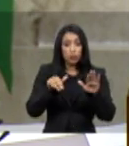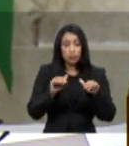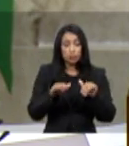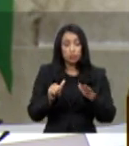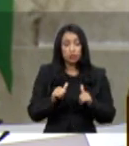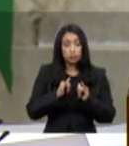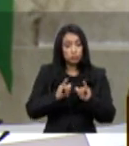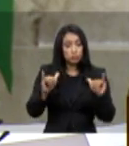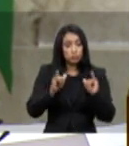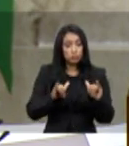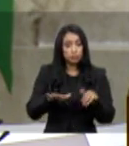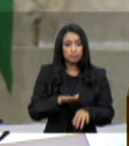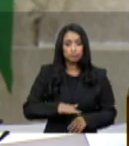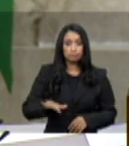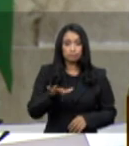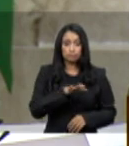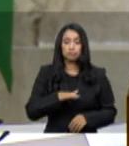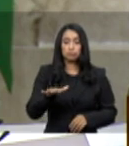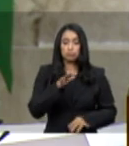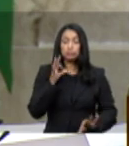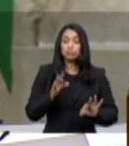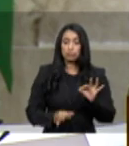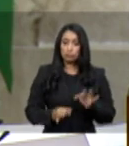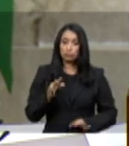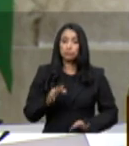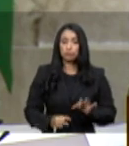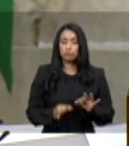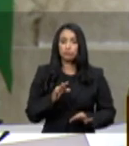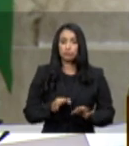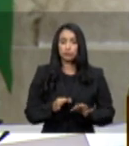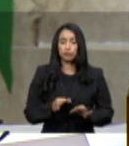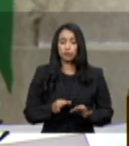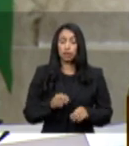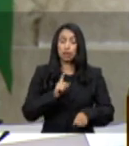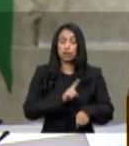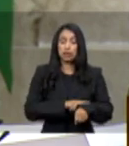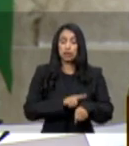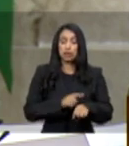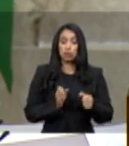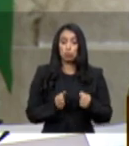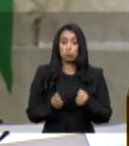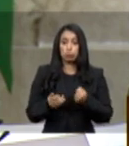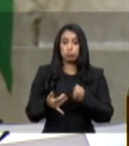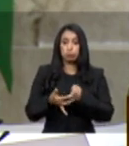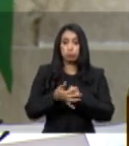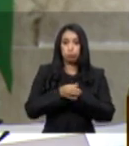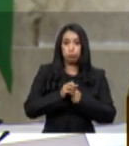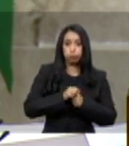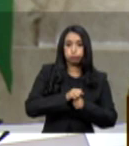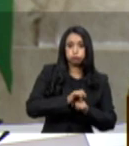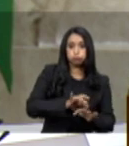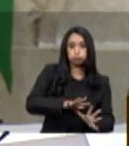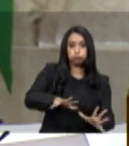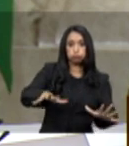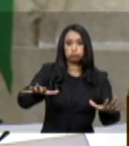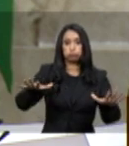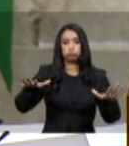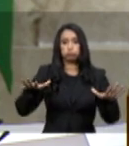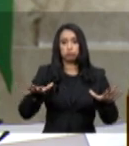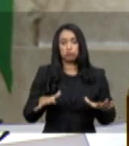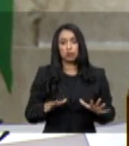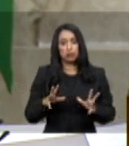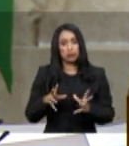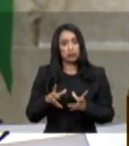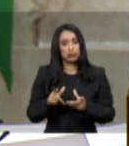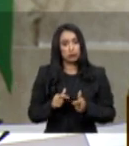esses esses julgamentos em tempos de epidemia e de pandemia devem ser e por